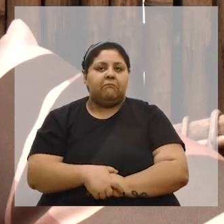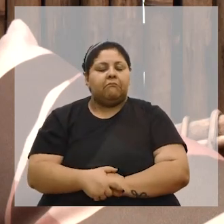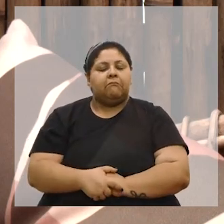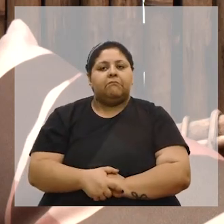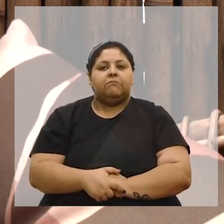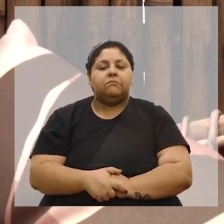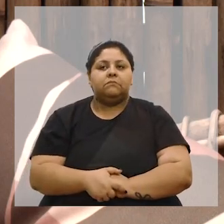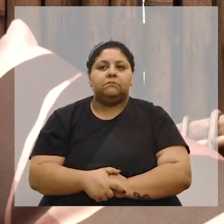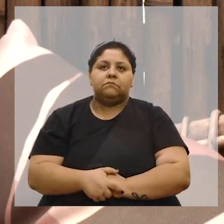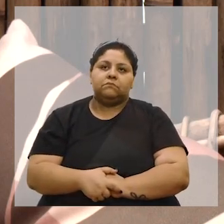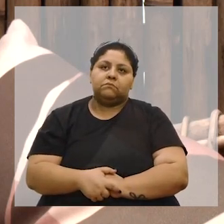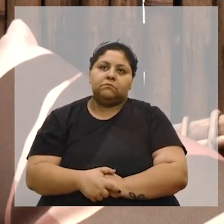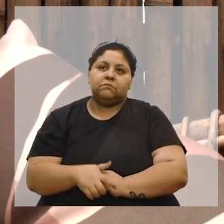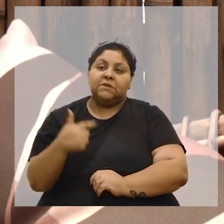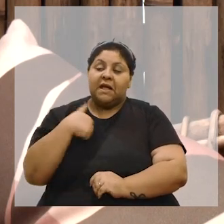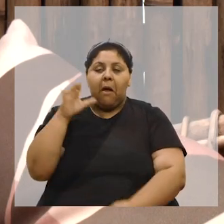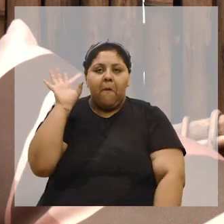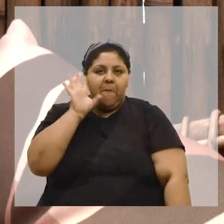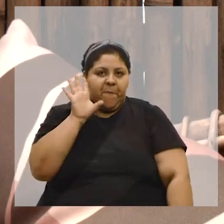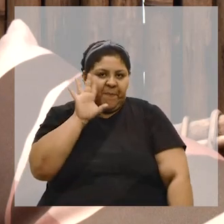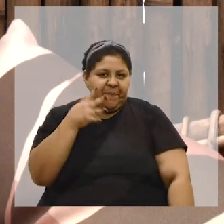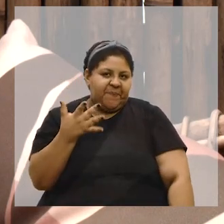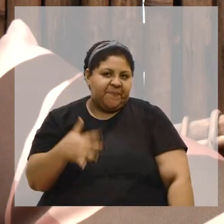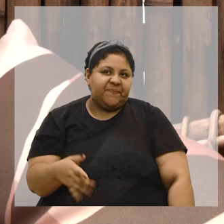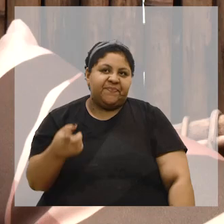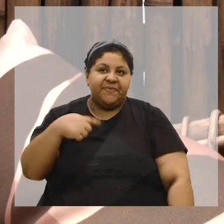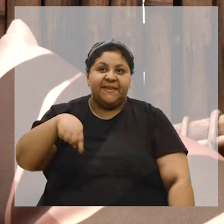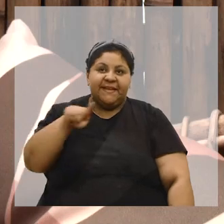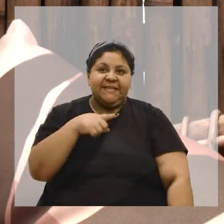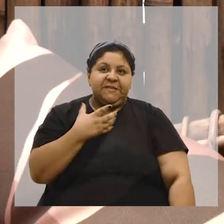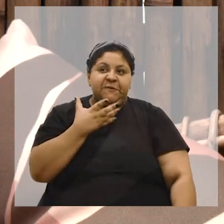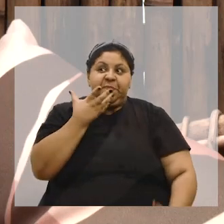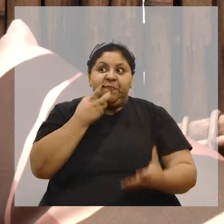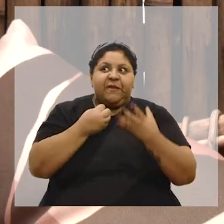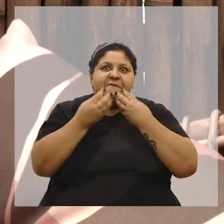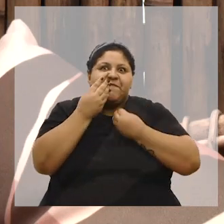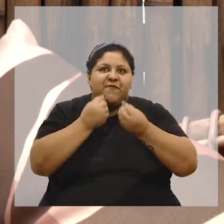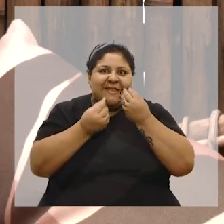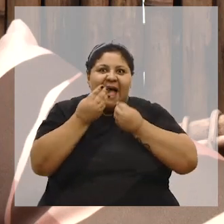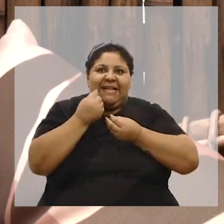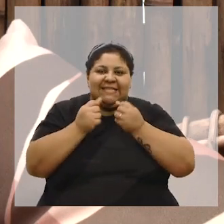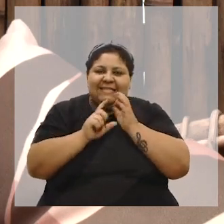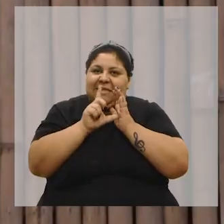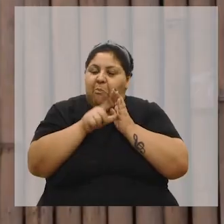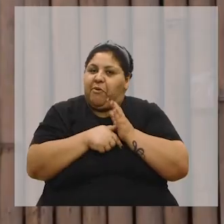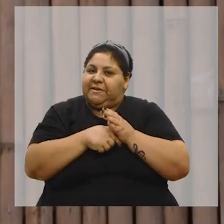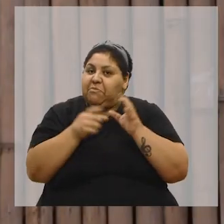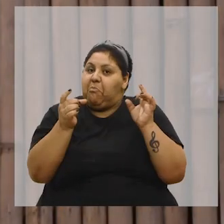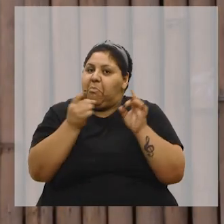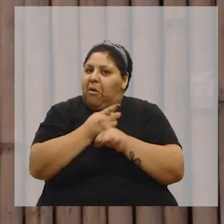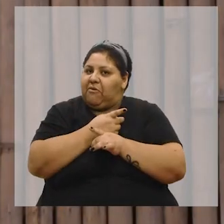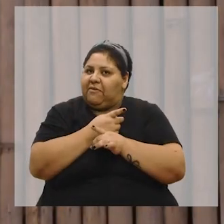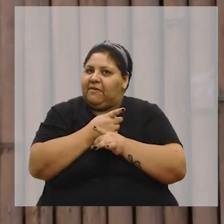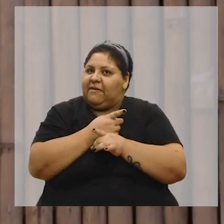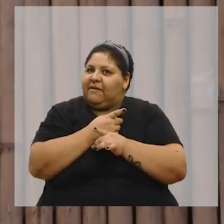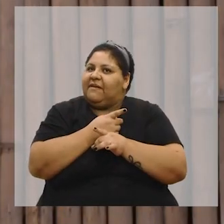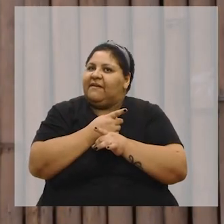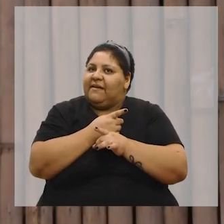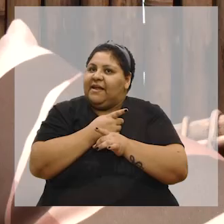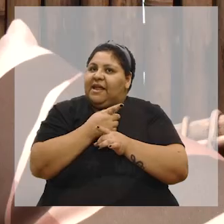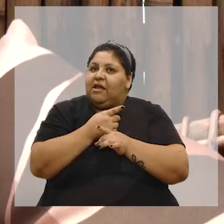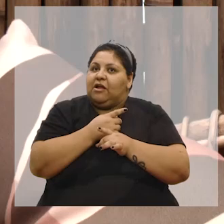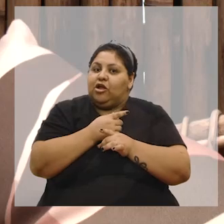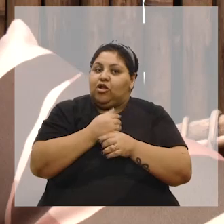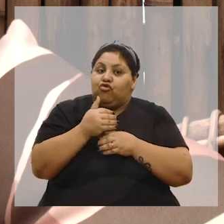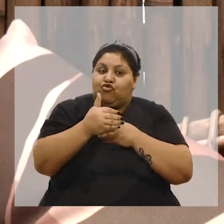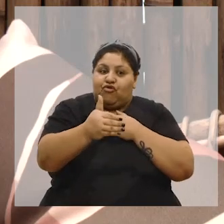assim. E é muito legal, assim. A gente fica com vontade de experimentar depois de pronto, assim, né? Porque na hora da